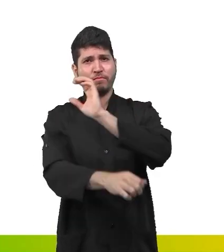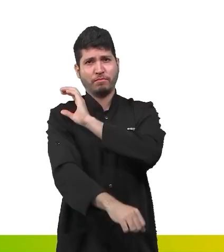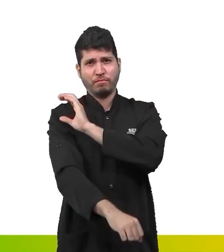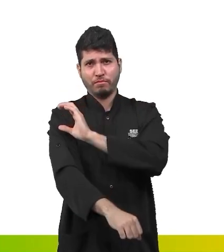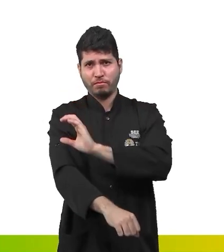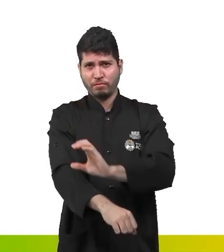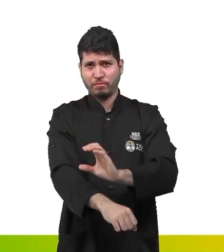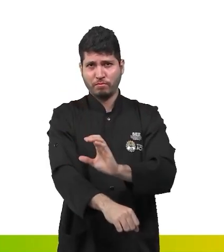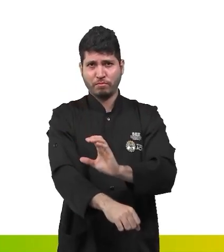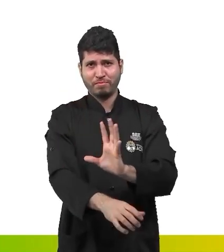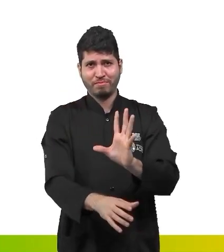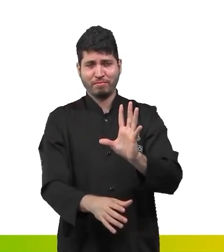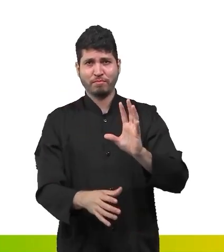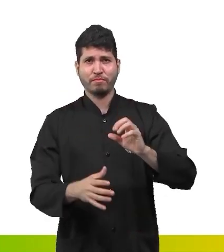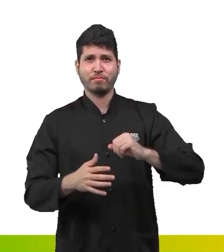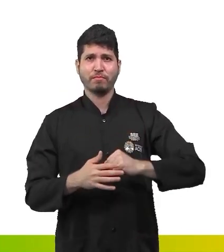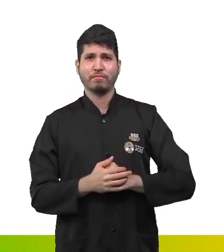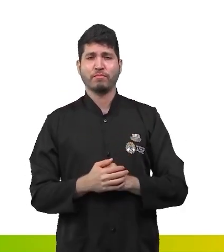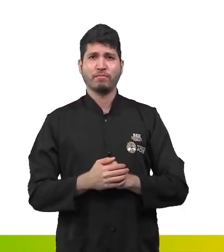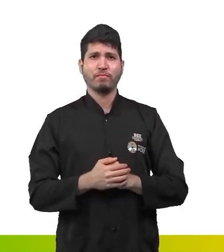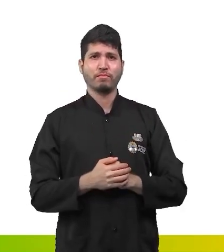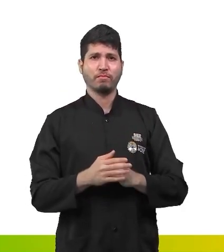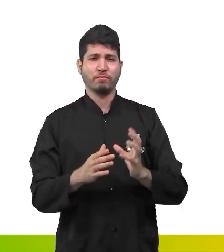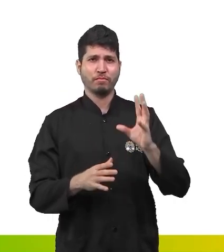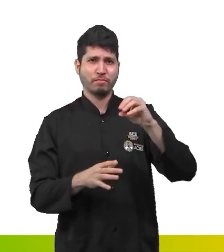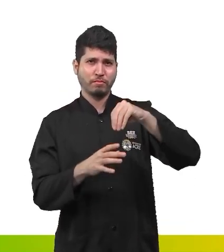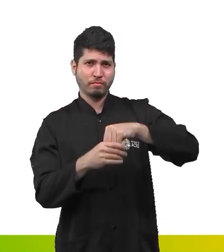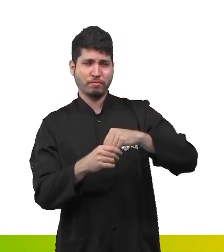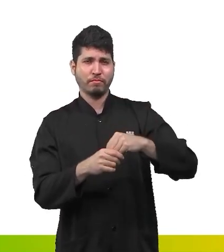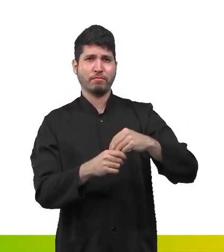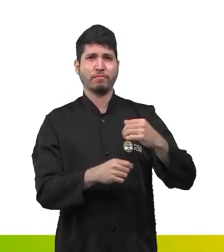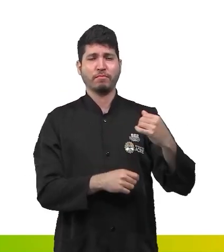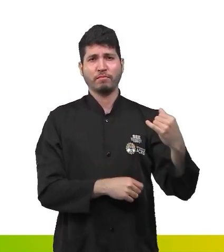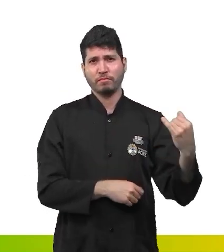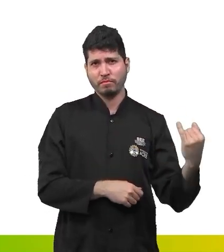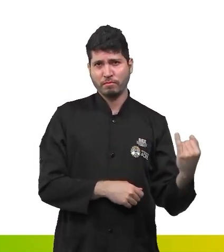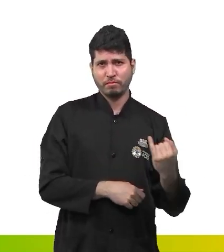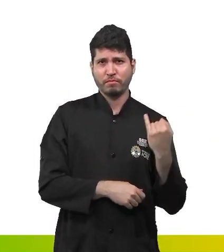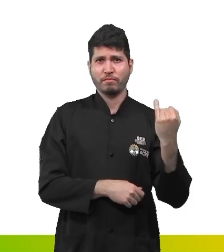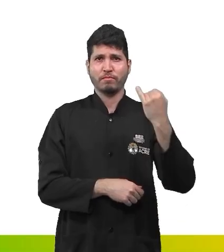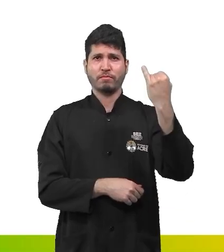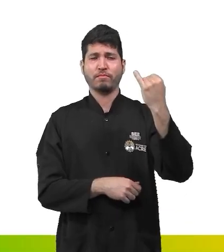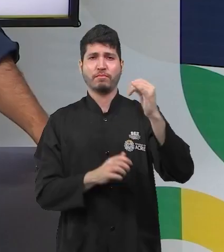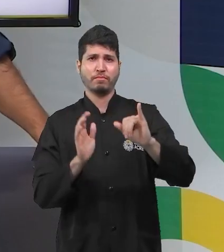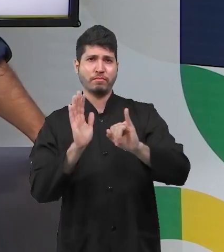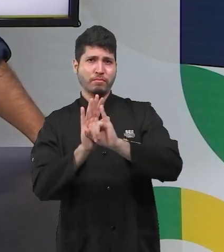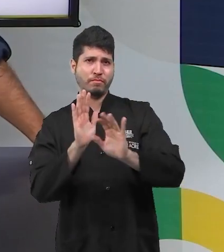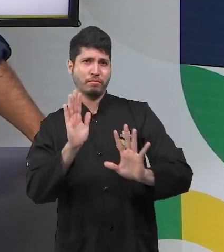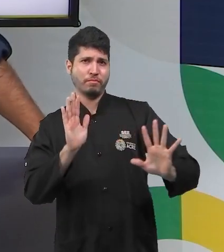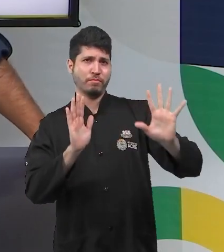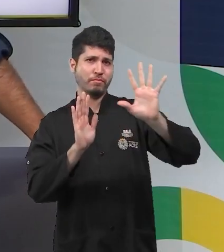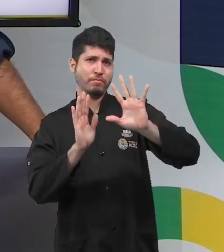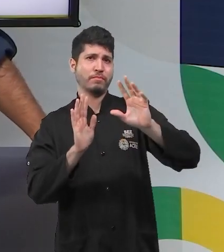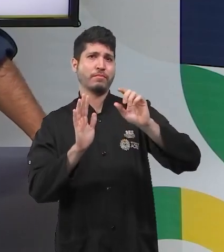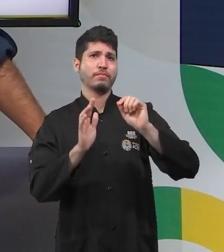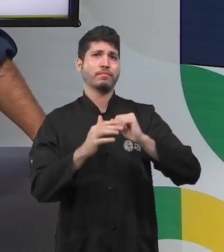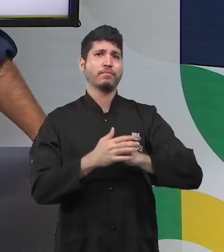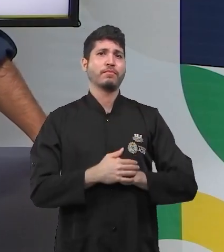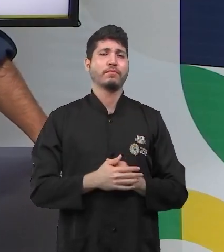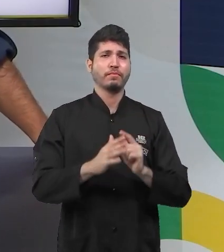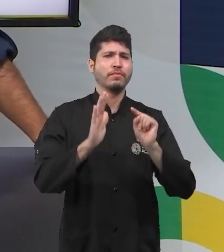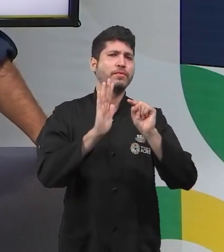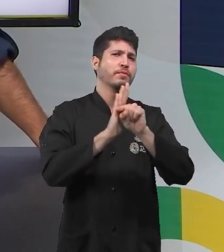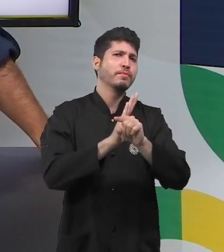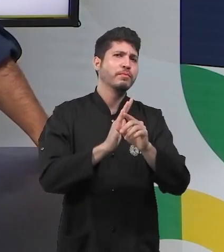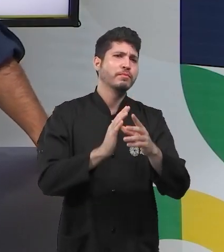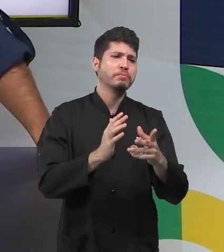como parte essencial da identidade nacional. Aí a pergunta é: verdadeiro ou